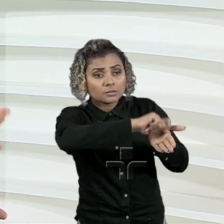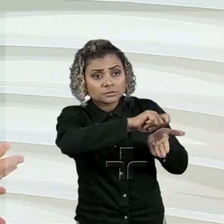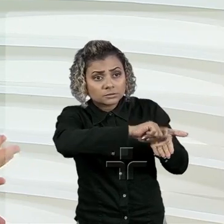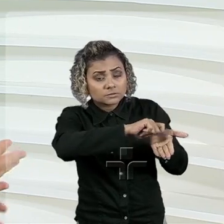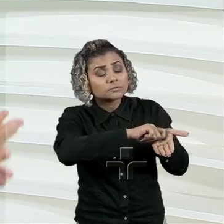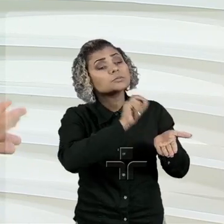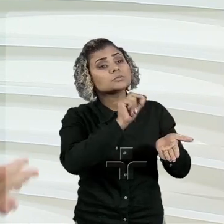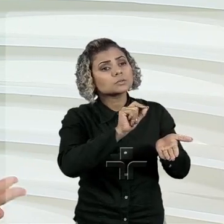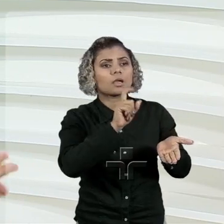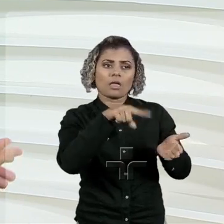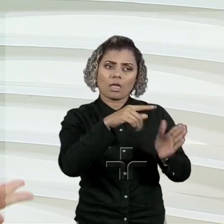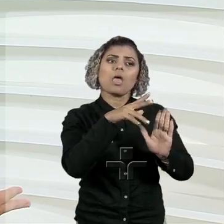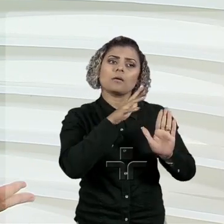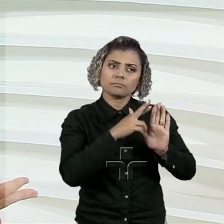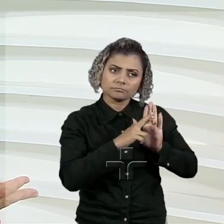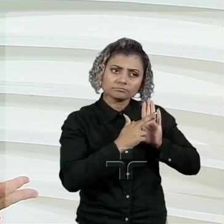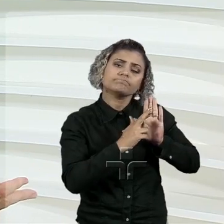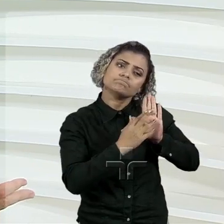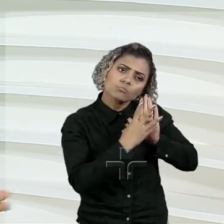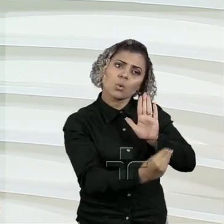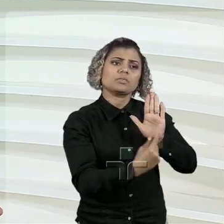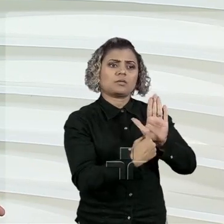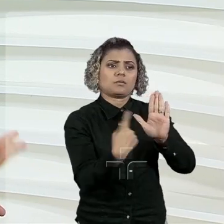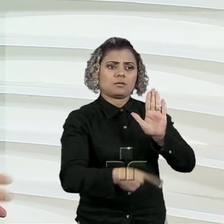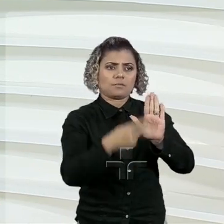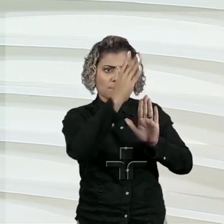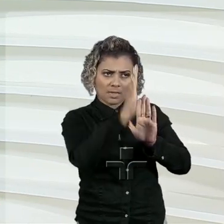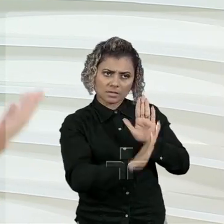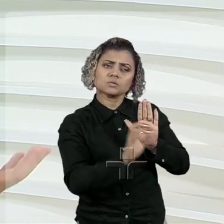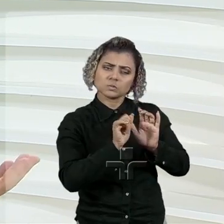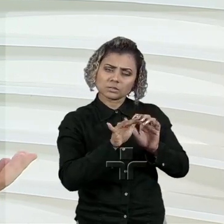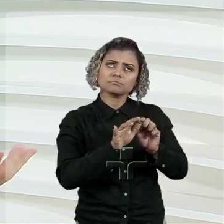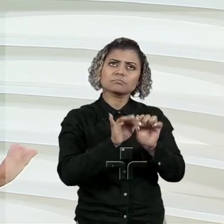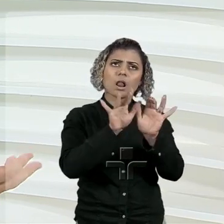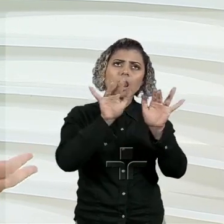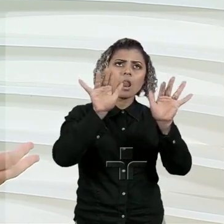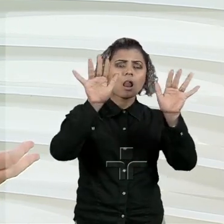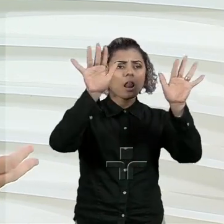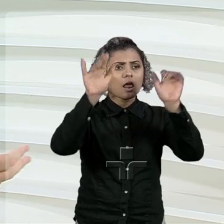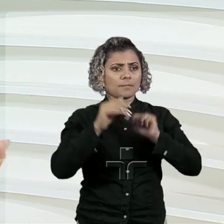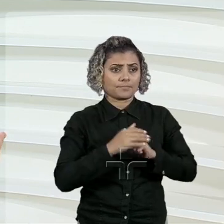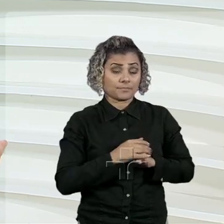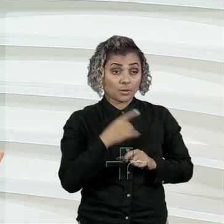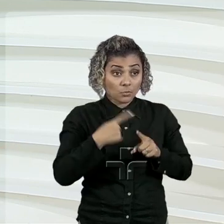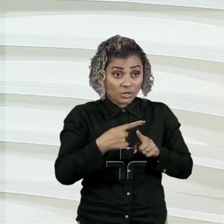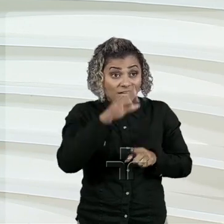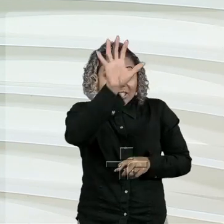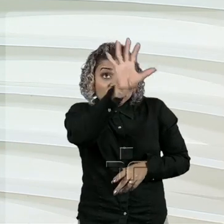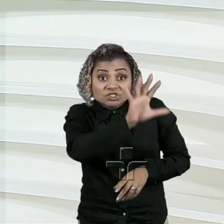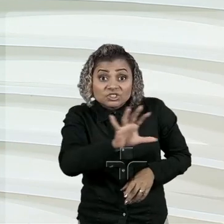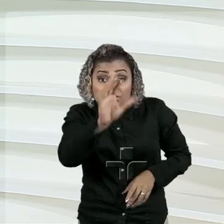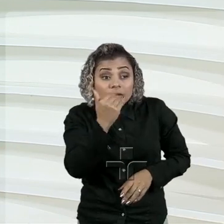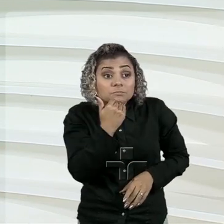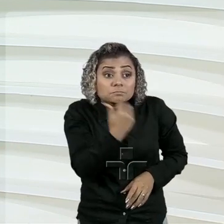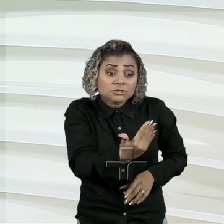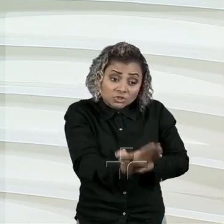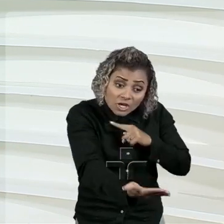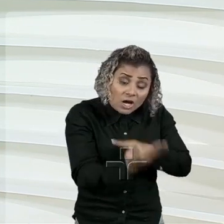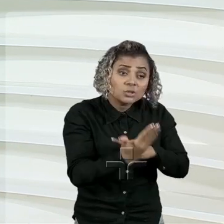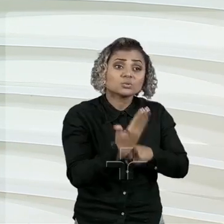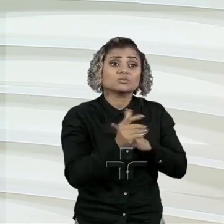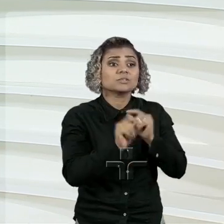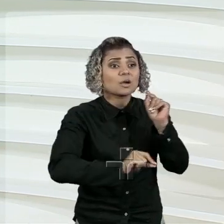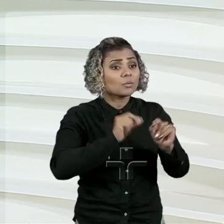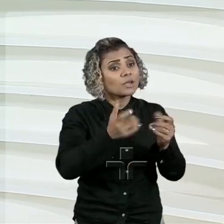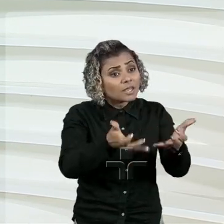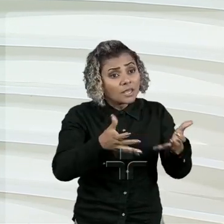foi sim uma referência para dentro do país. Tanto que vários estados aqui vieram pedir e buscar, beber